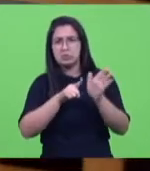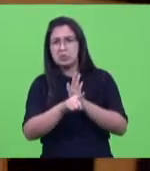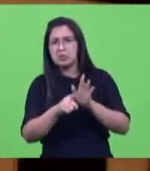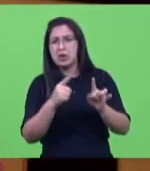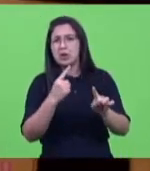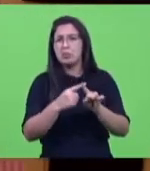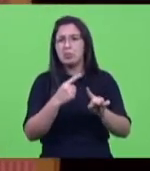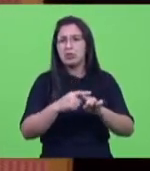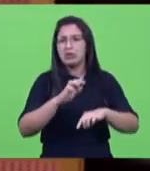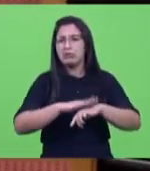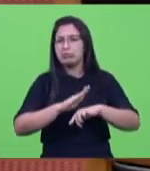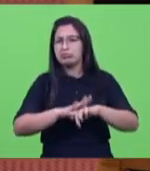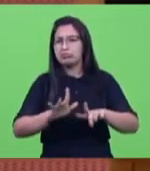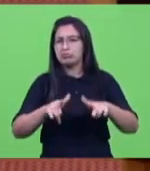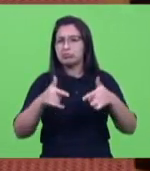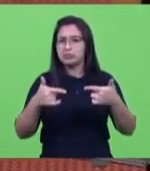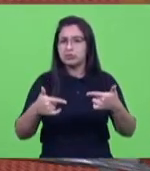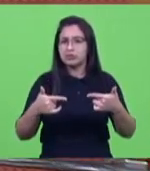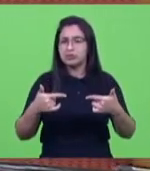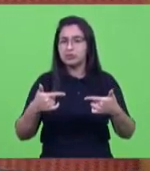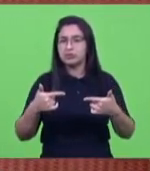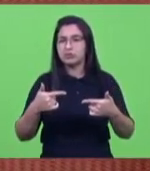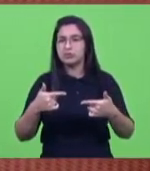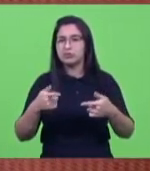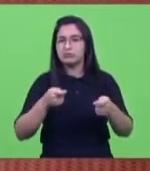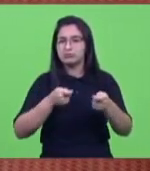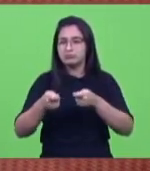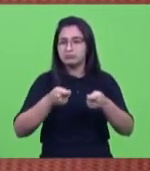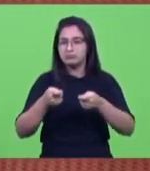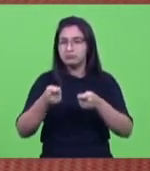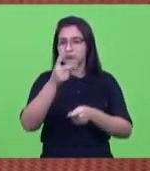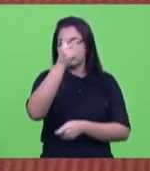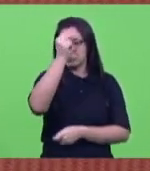ação administrativa do prefeito de Blumenau?